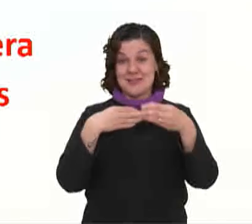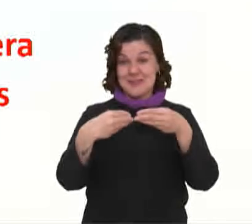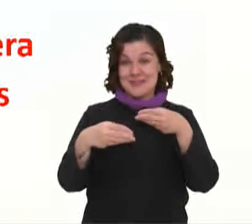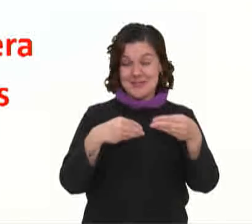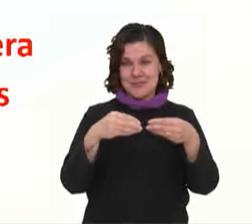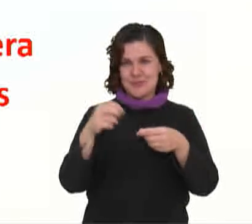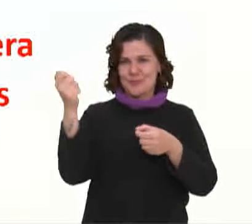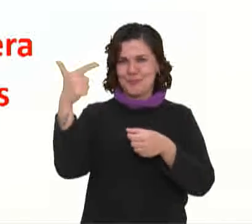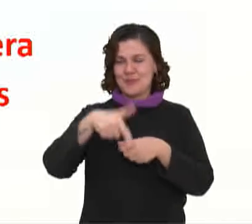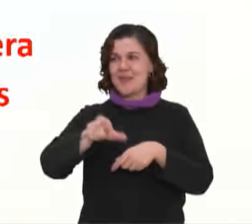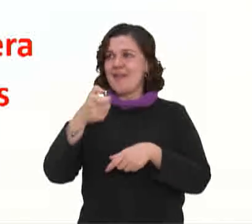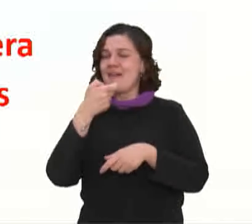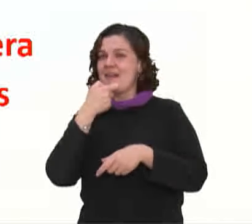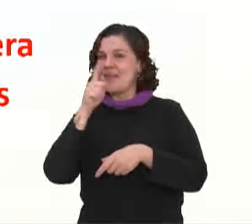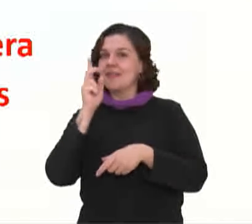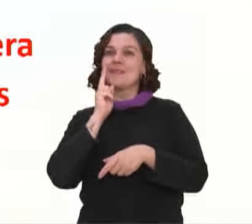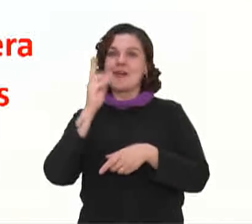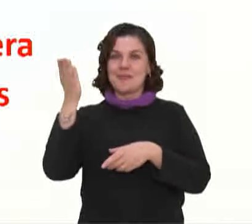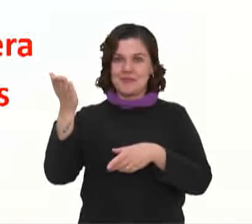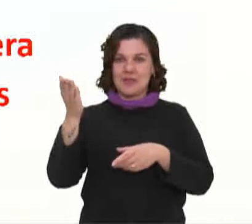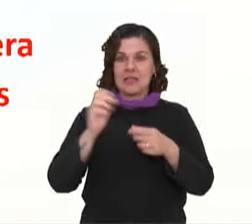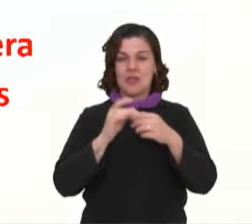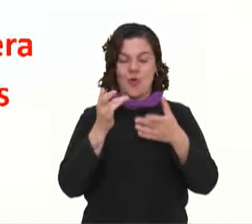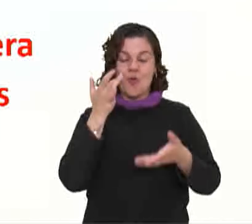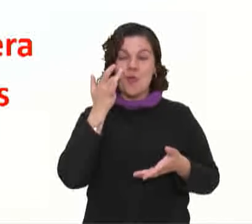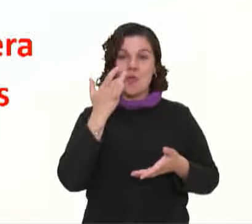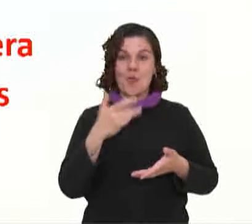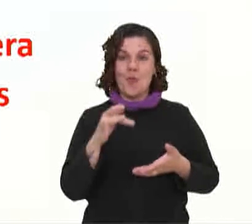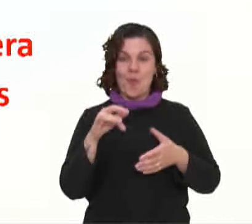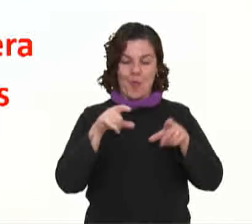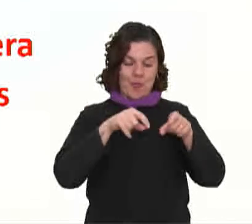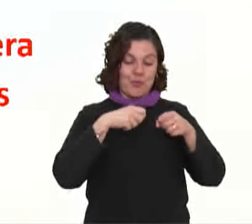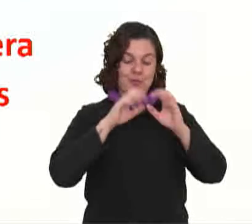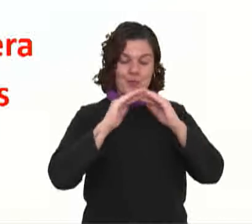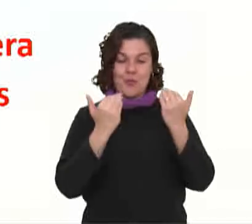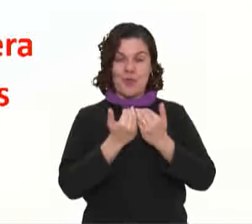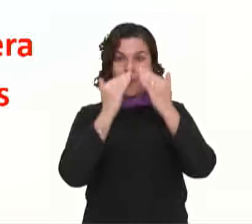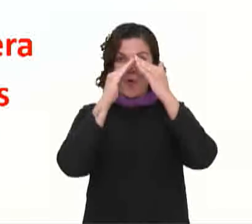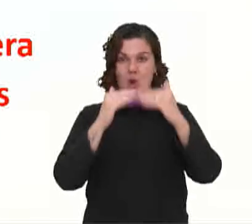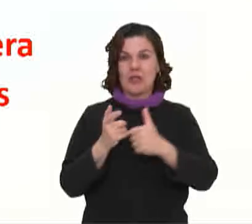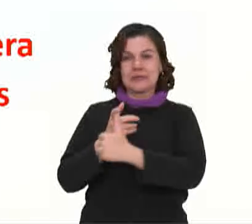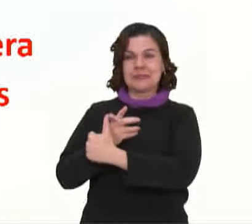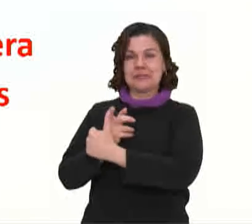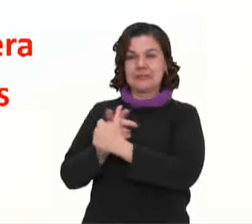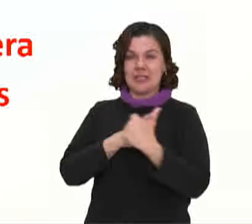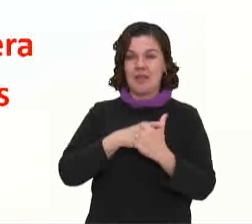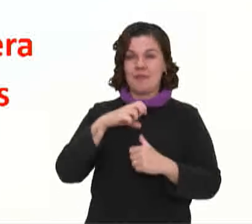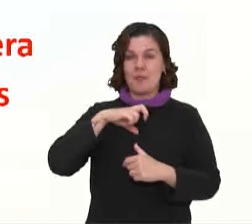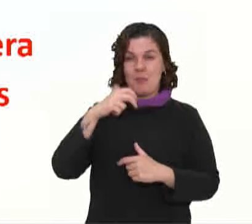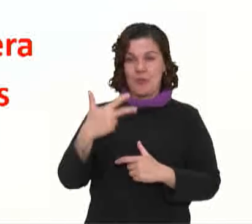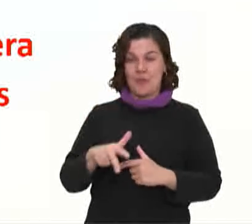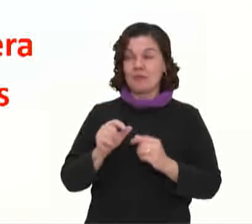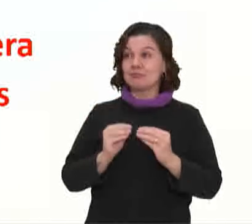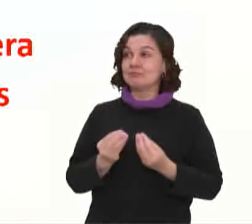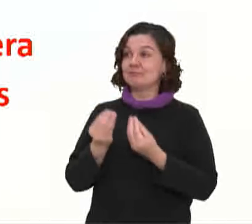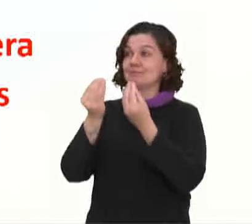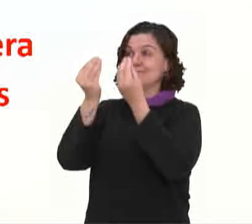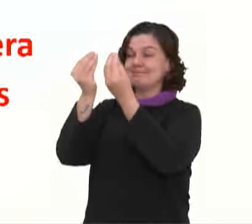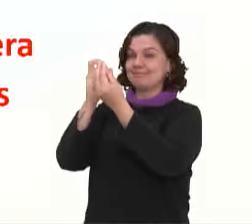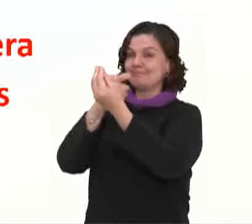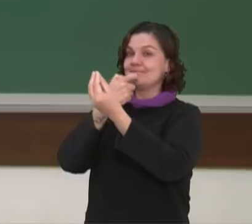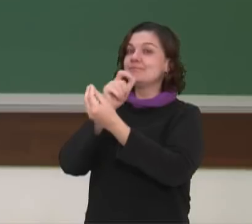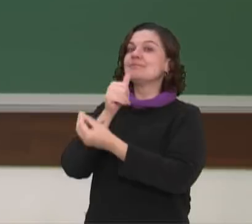Dessa forma, o ouro extraído da colônia era usado para compensar as dívidas com os mercadores ingleses.